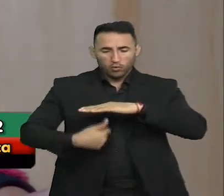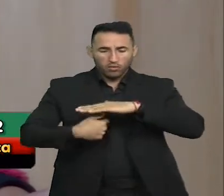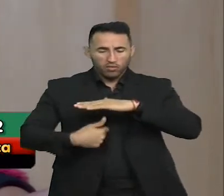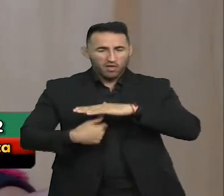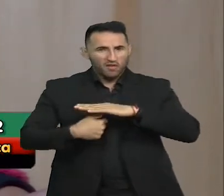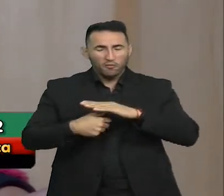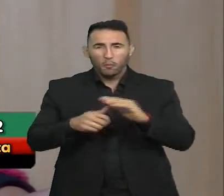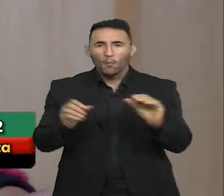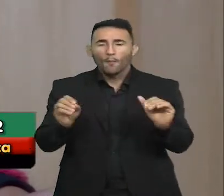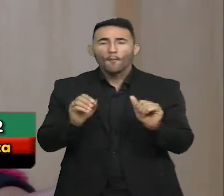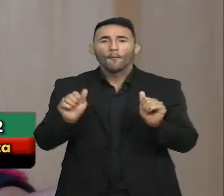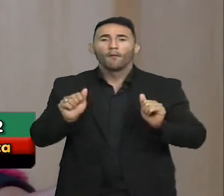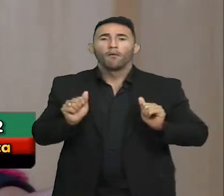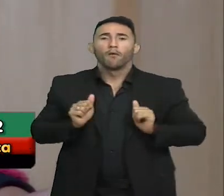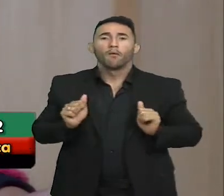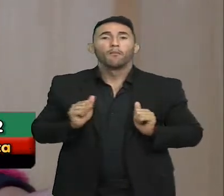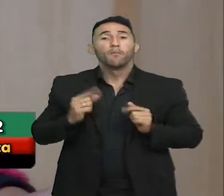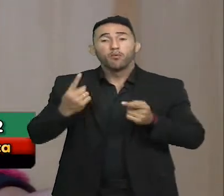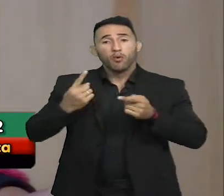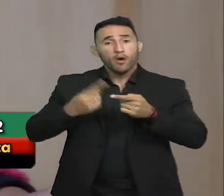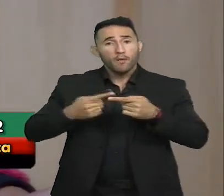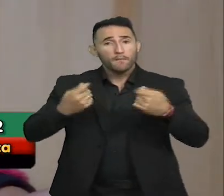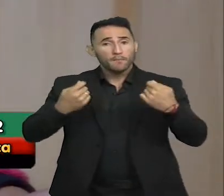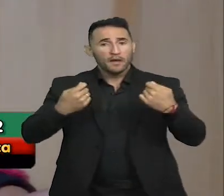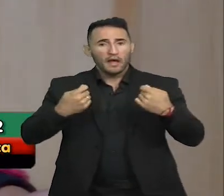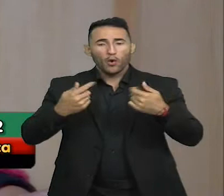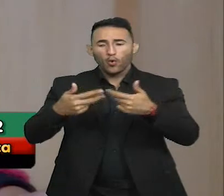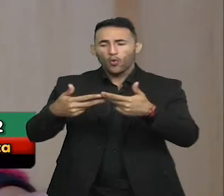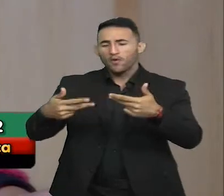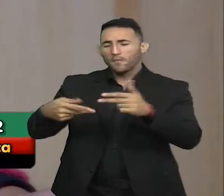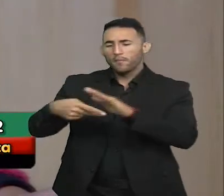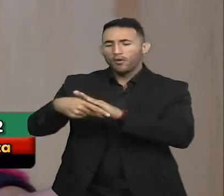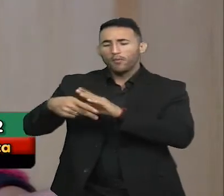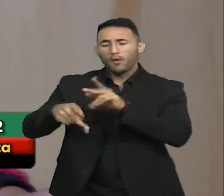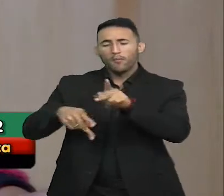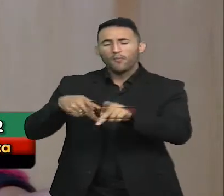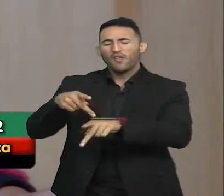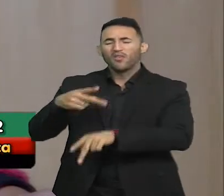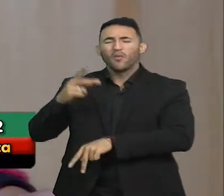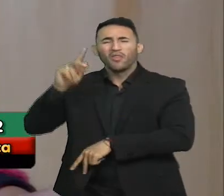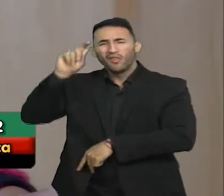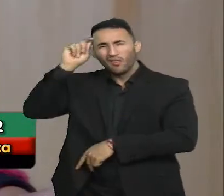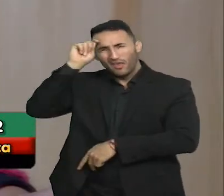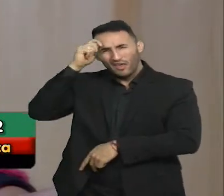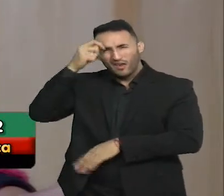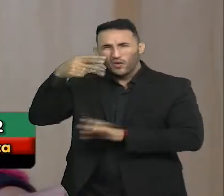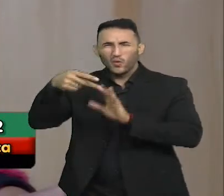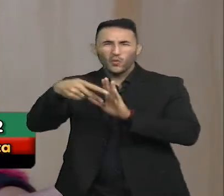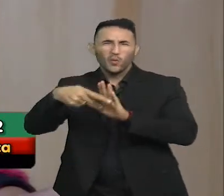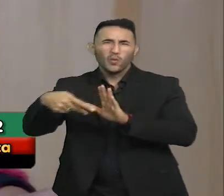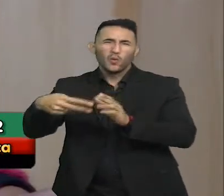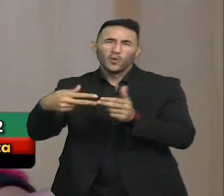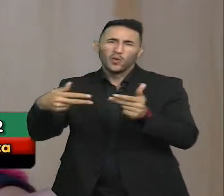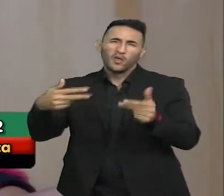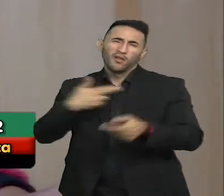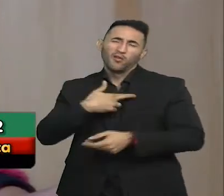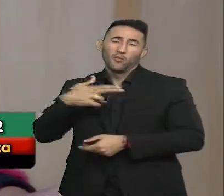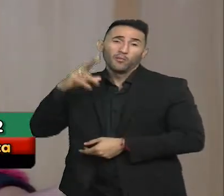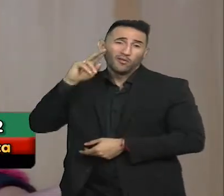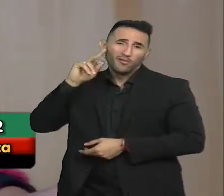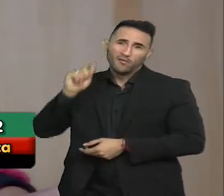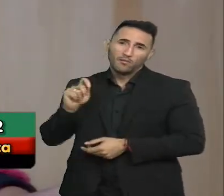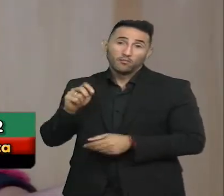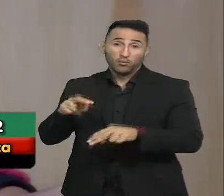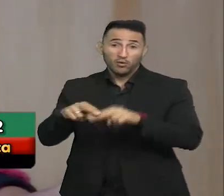nos ouvem, porque é coisa de preto, é coisa de religião de matriz africana. Então, quando